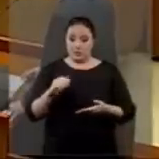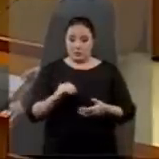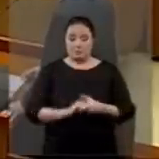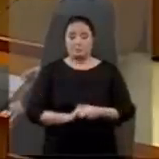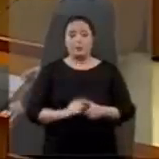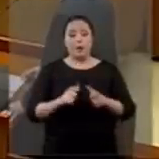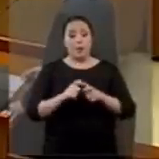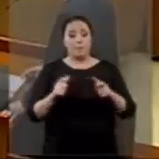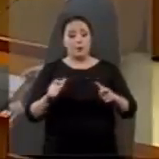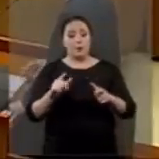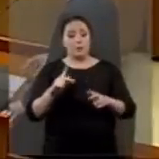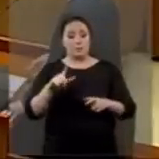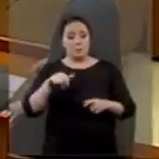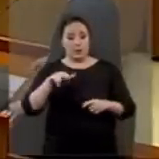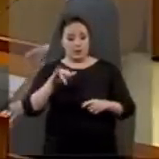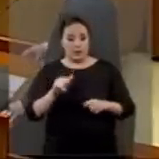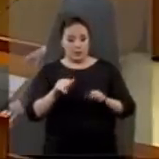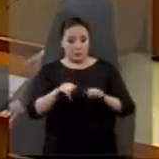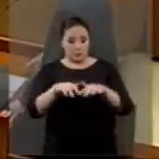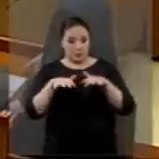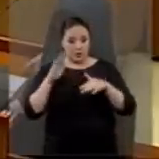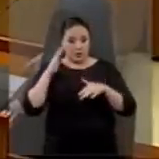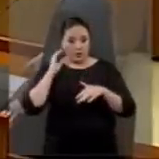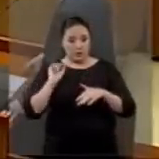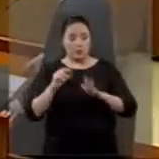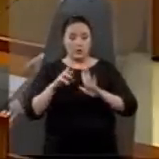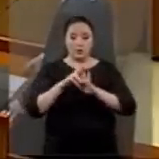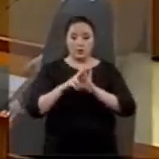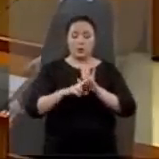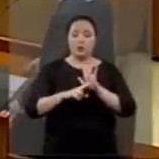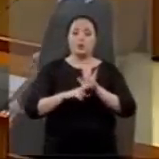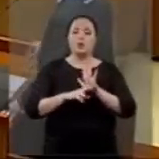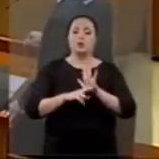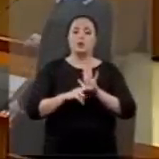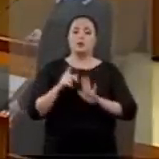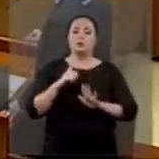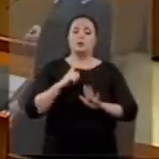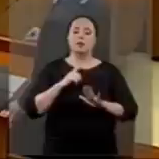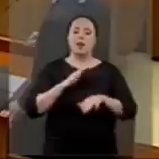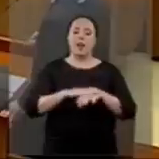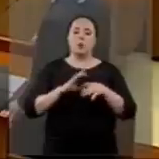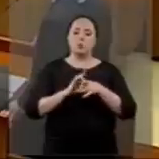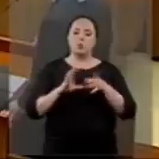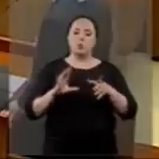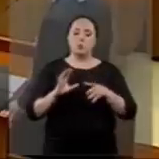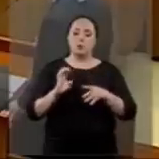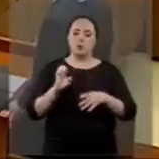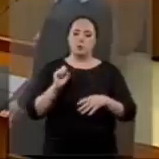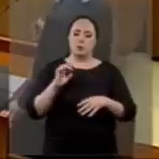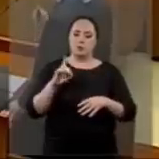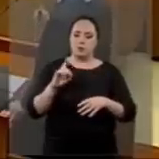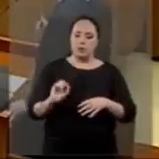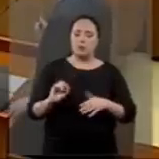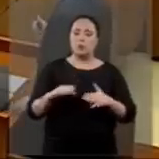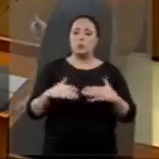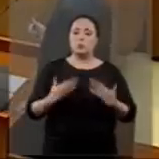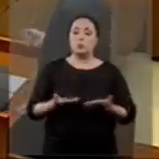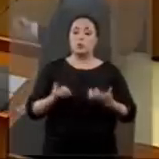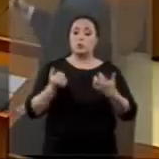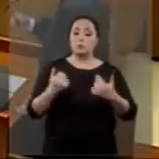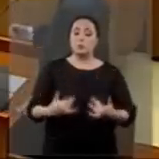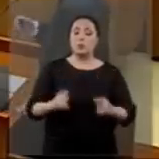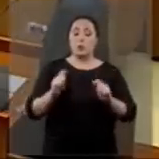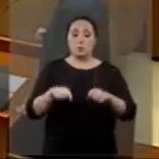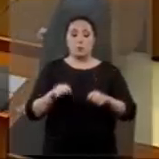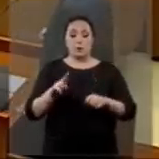maioria do plenário entendeu ser a norma atentatória à autonomia do Estado quando submete indevidamente à competência da